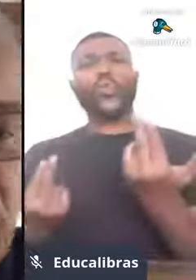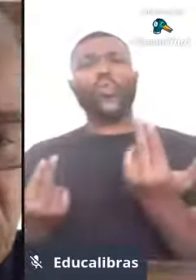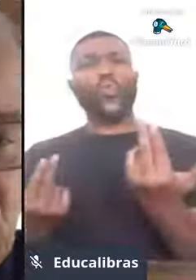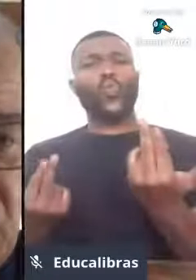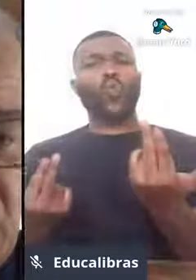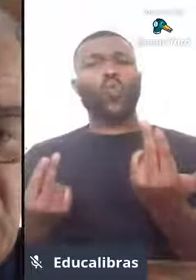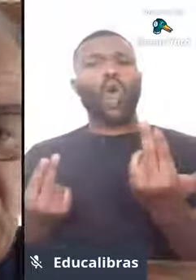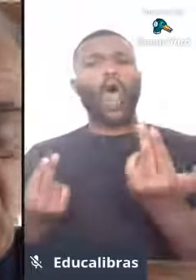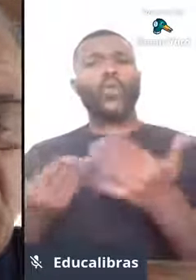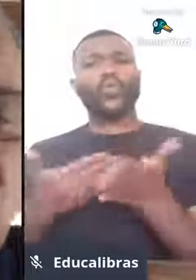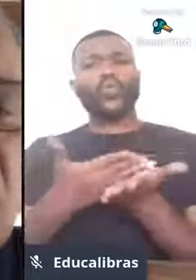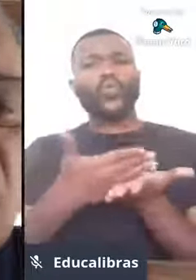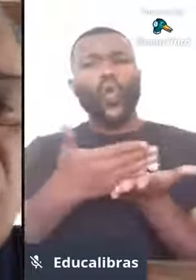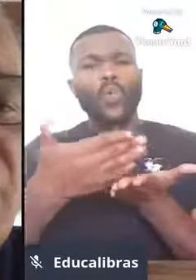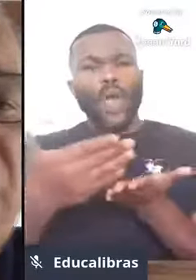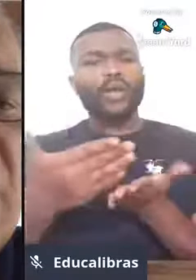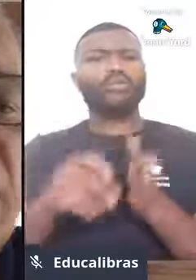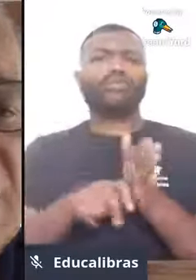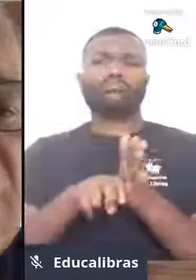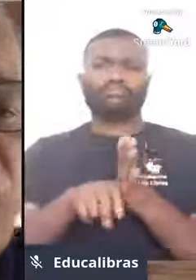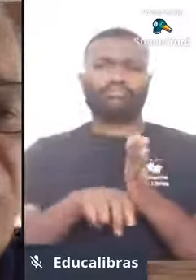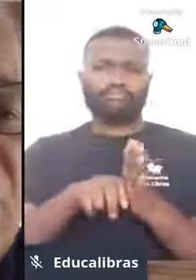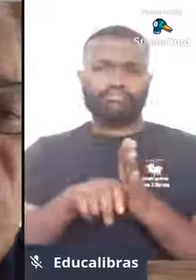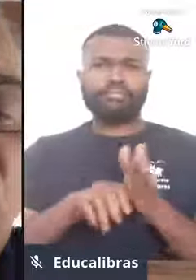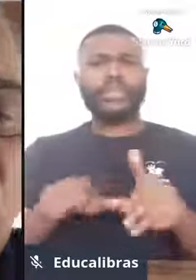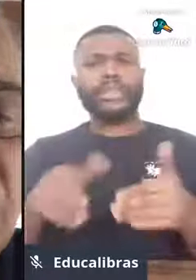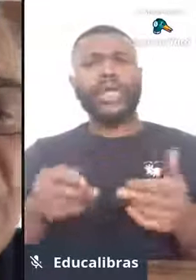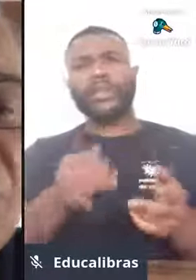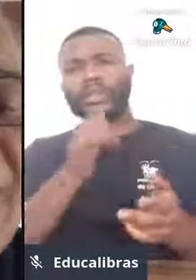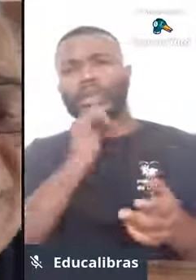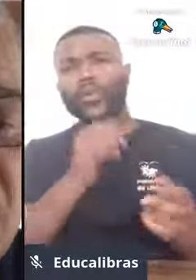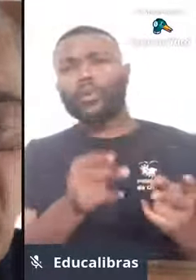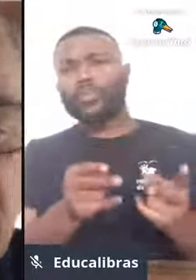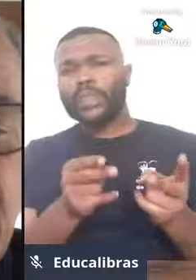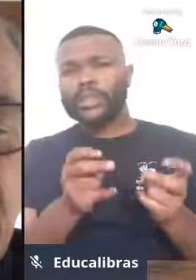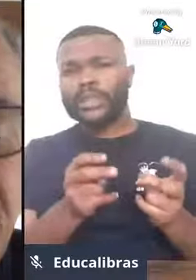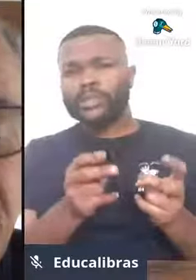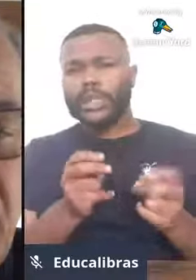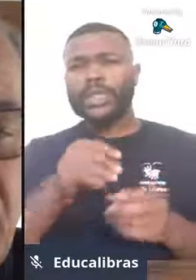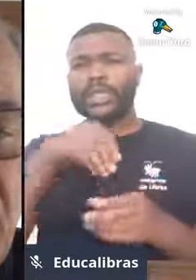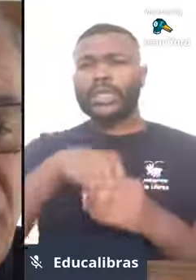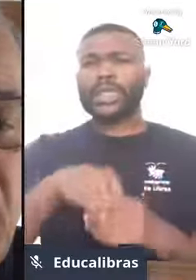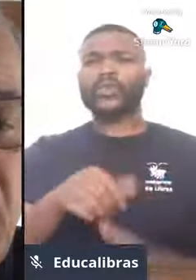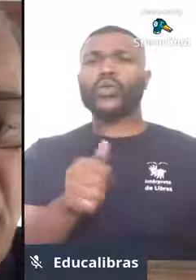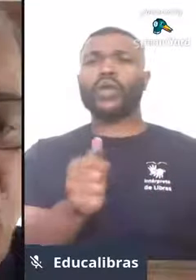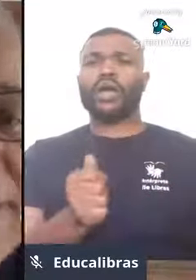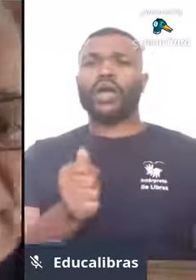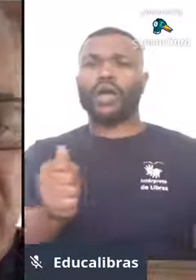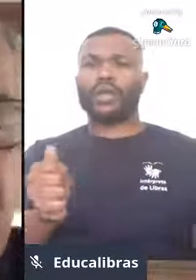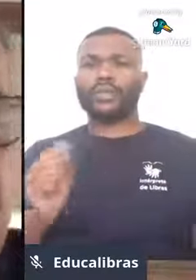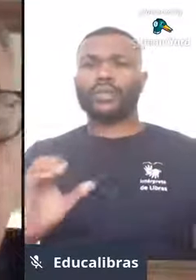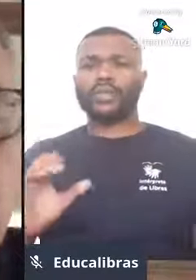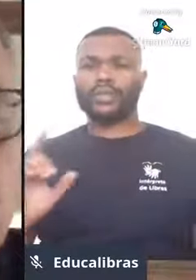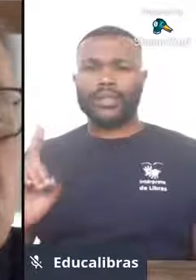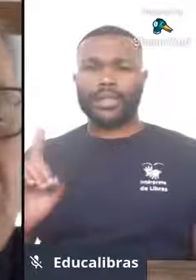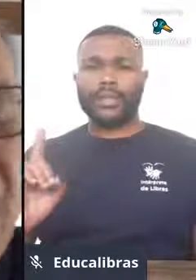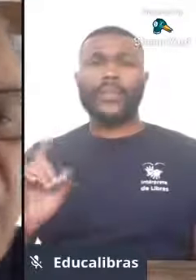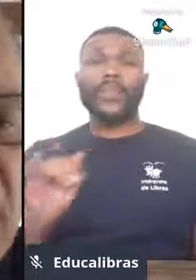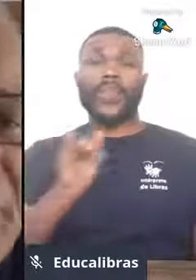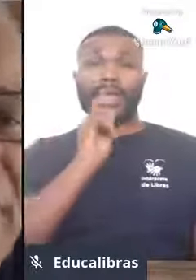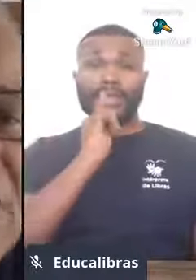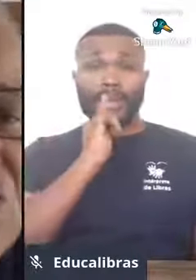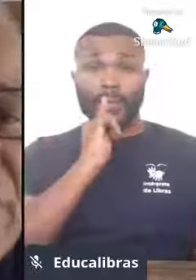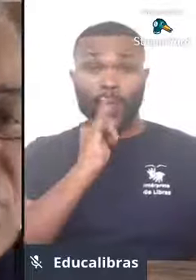paraplegia. Então, o que eu via? Por exemplo, eu vi muito dentro da ACD. Eu vi que a pobreza ela é um